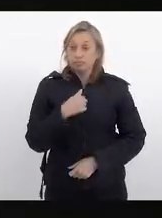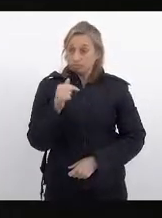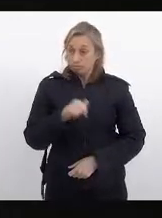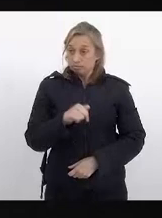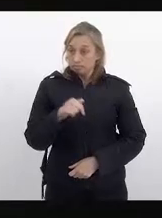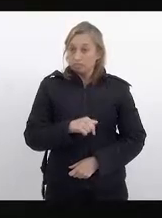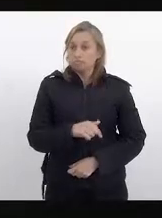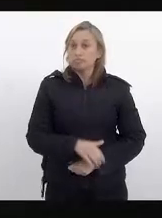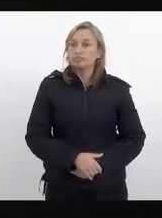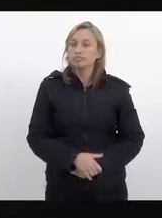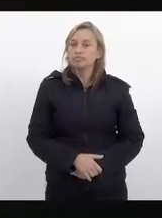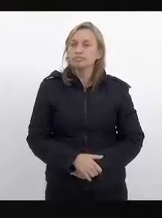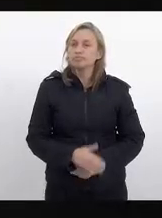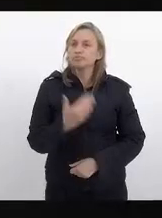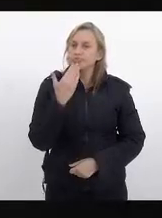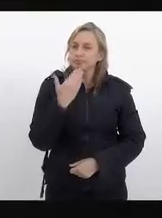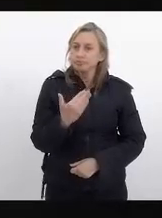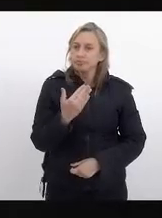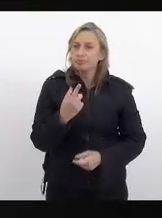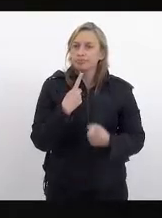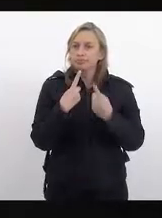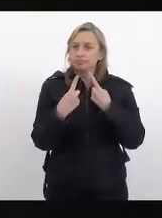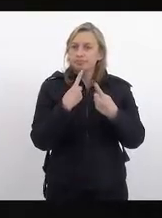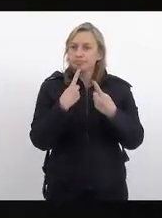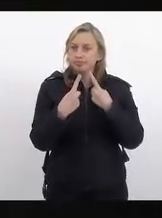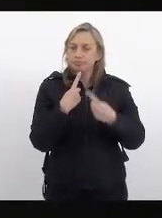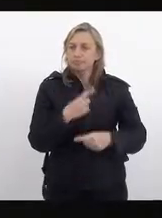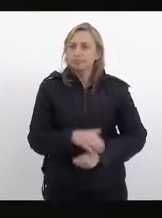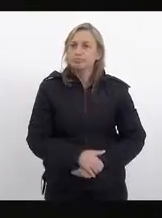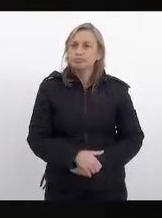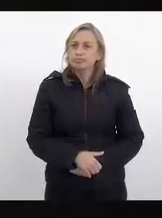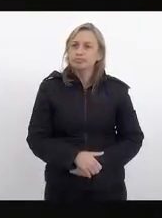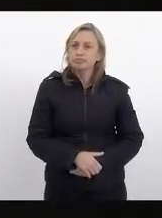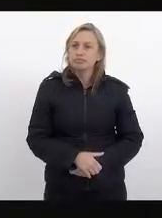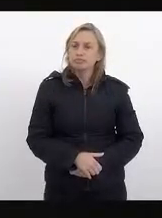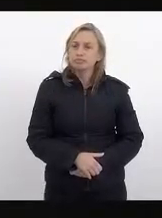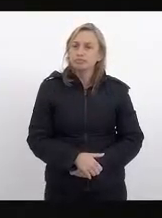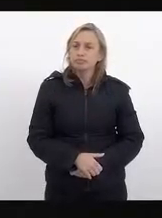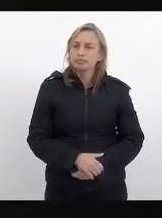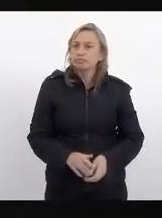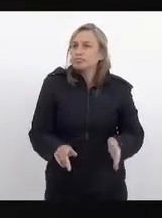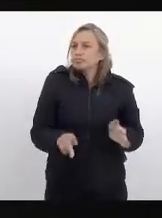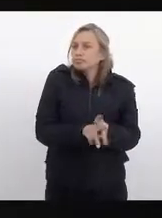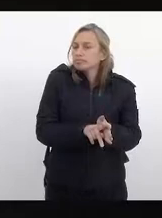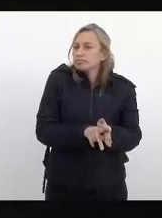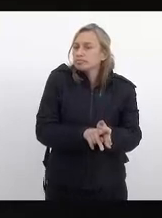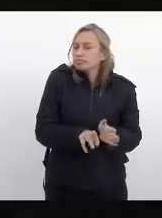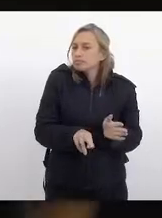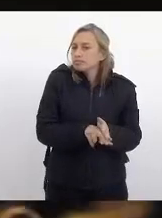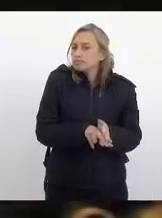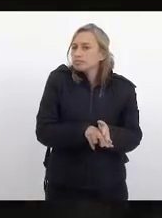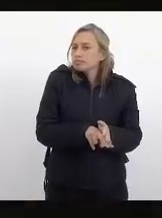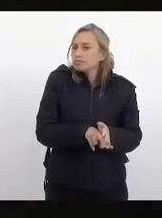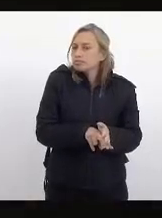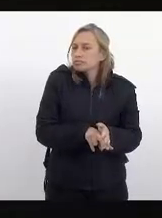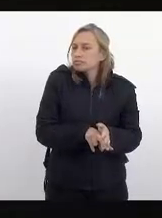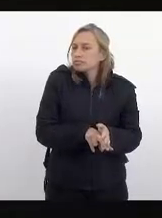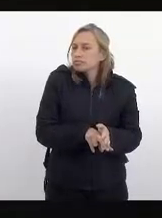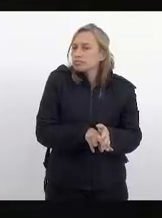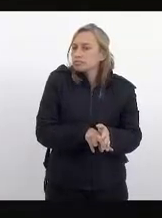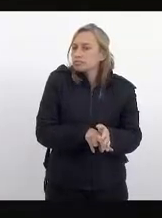aqui pedir para discutir é um projeto de resolução